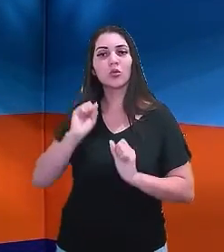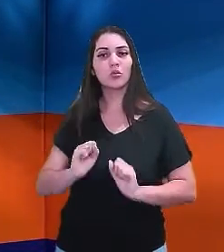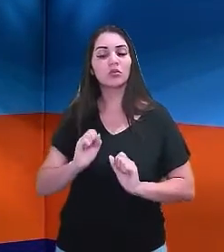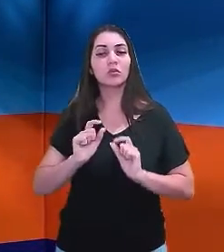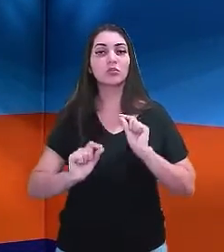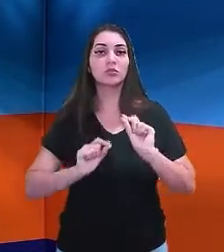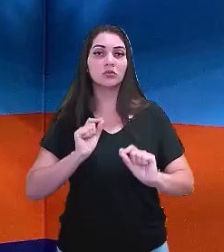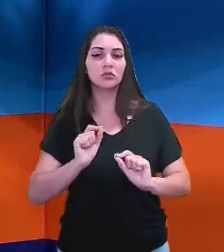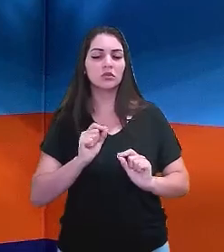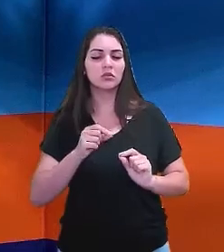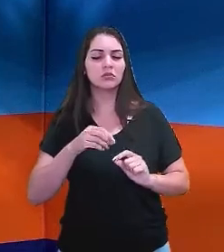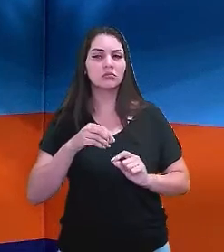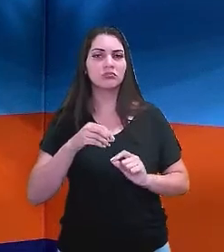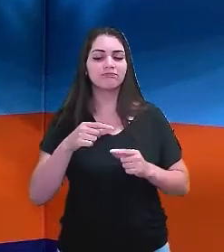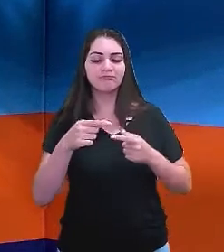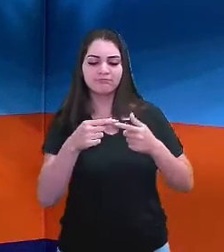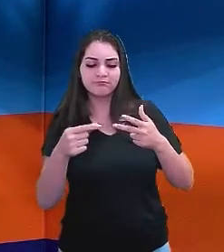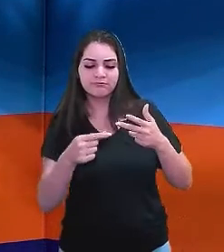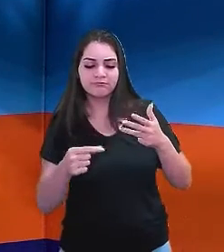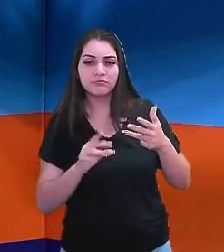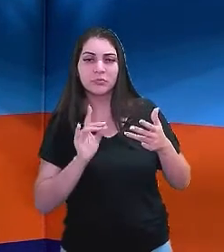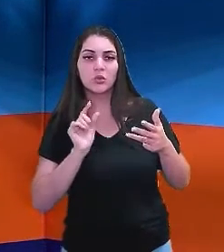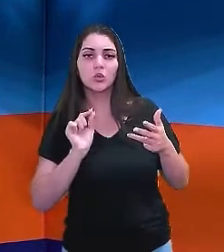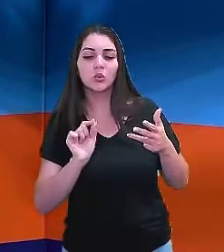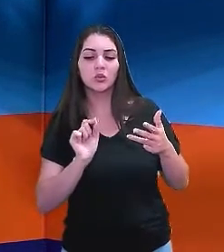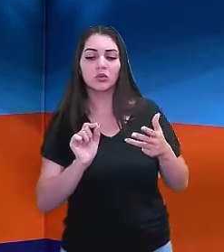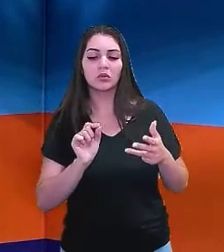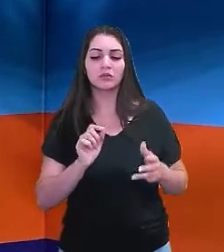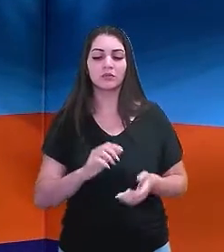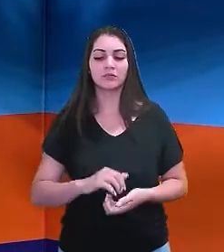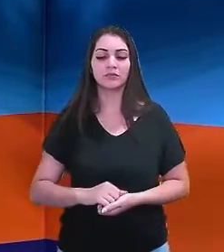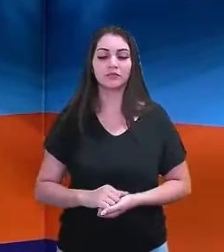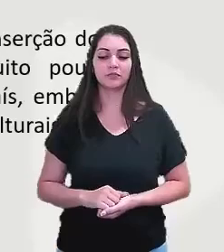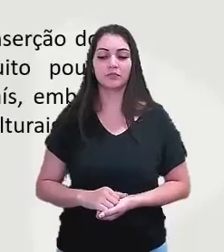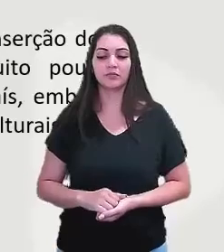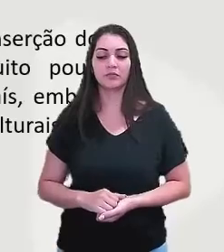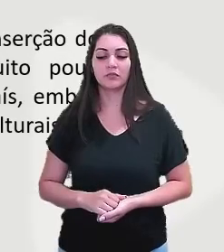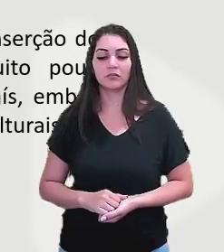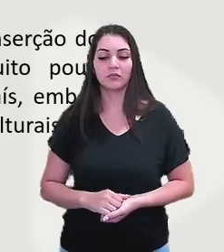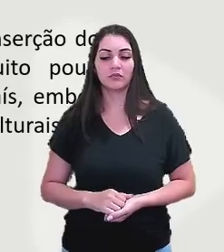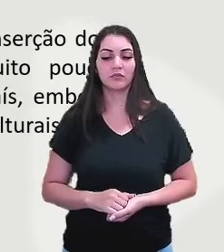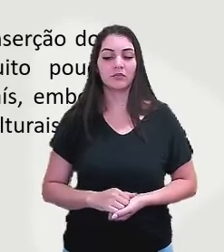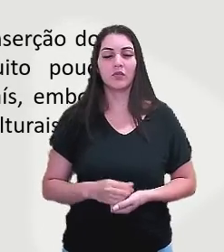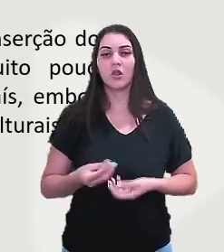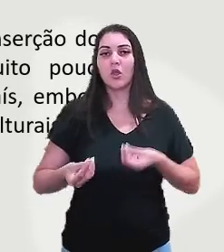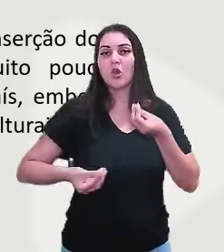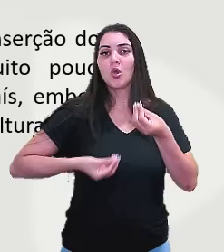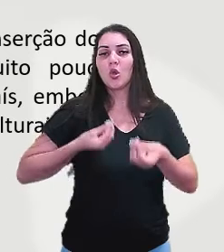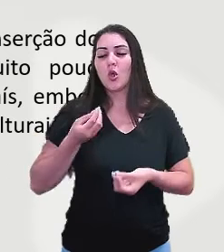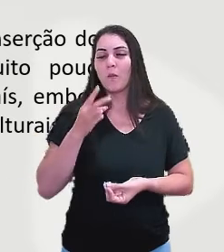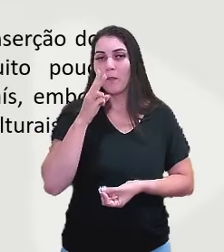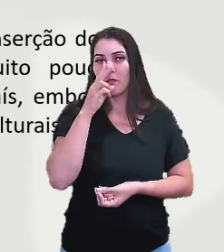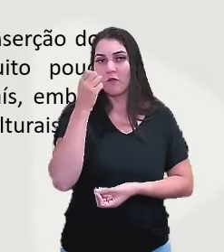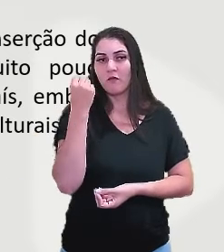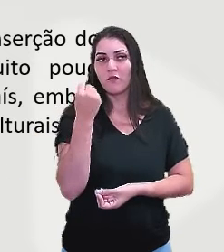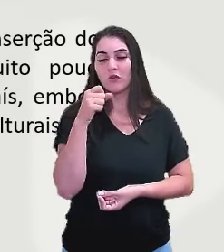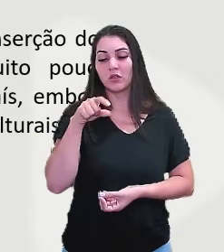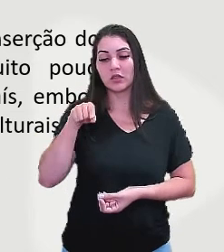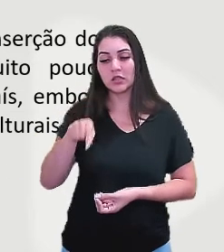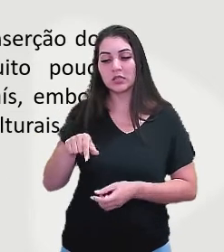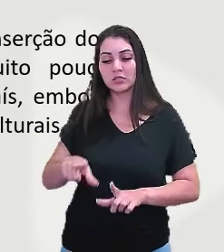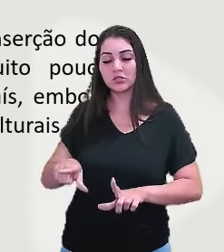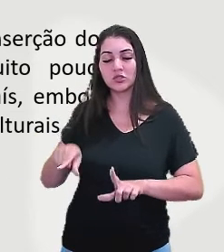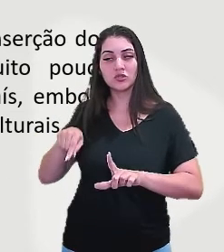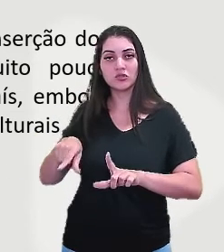pode citar, você pode fechar aqui, por favor, como fortemente essas